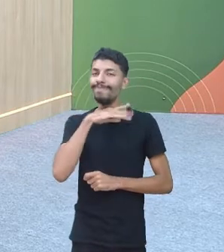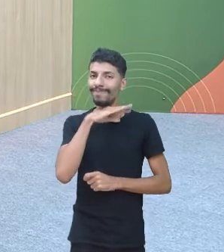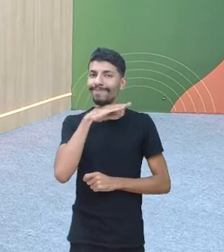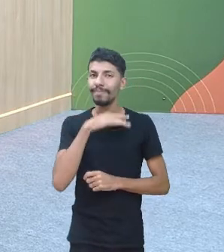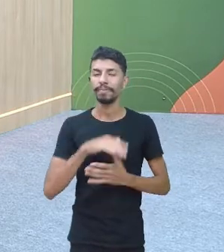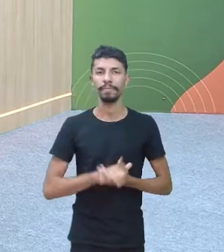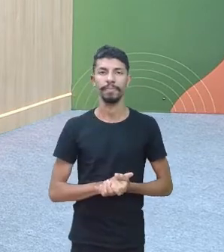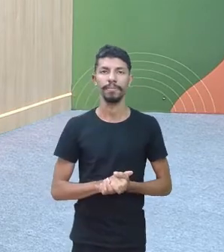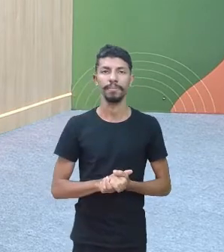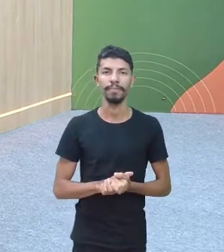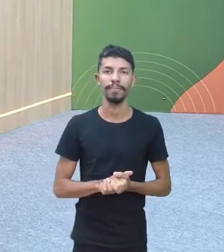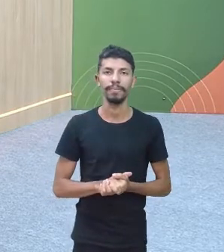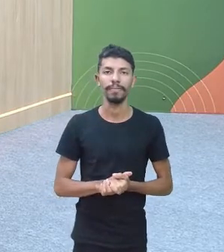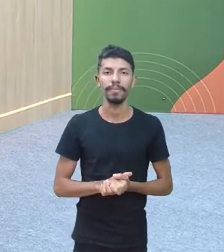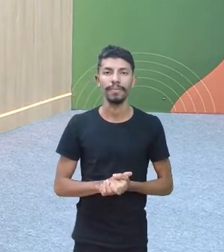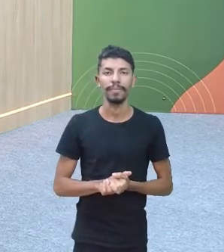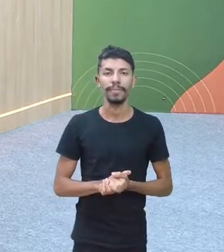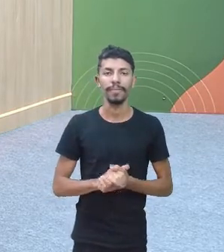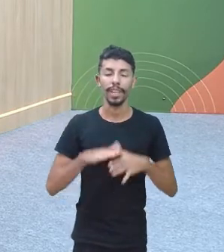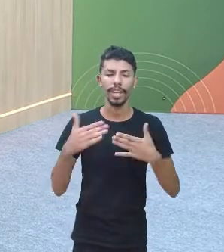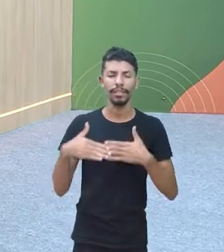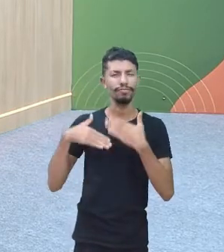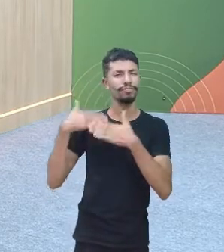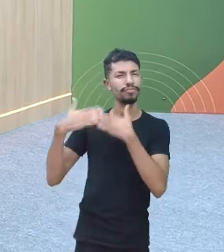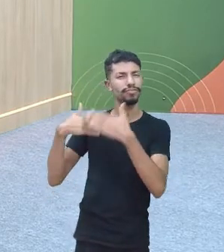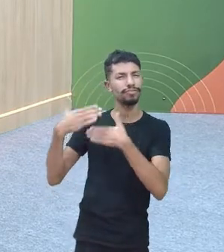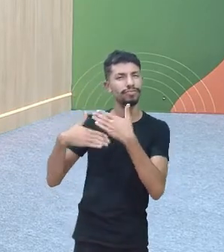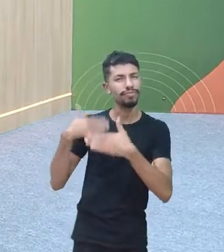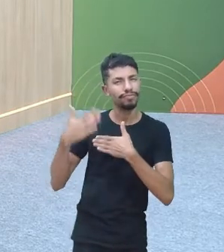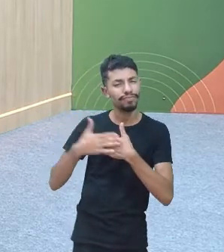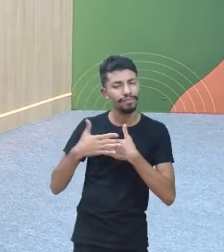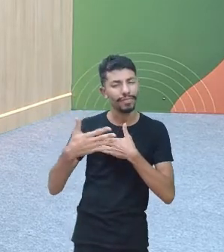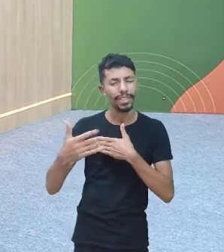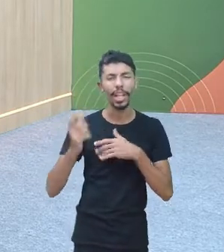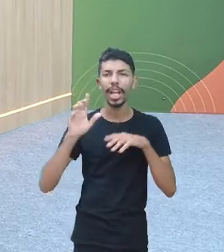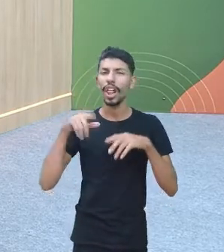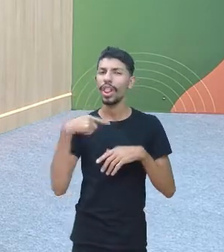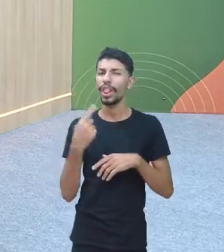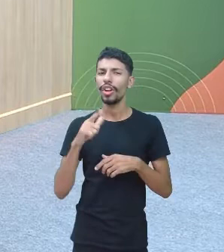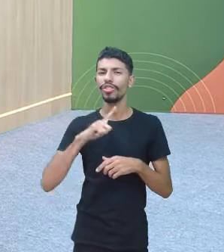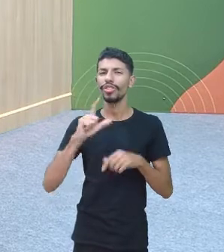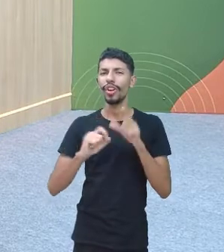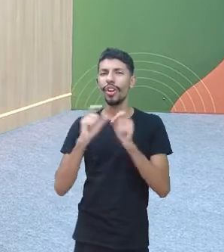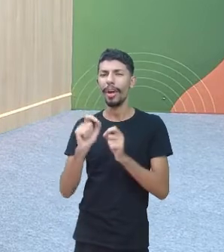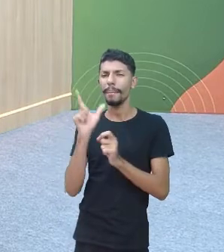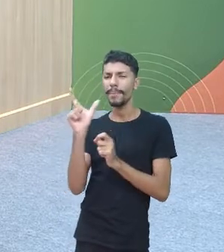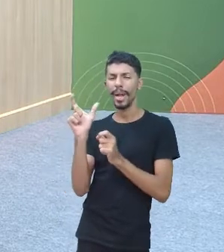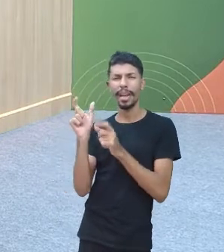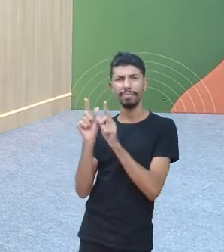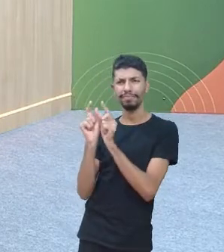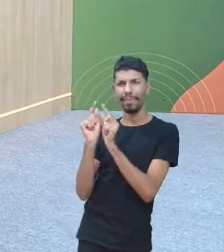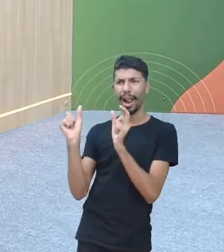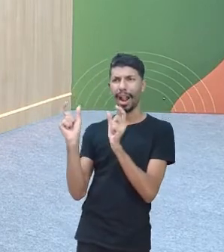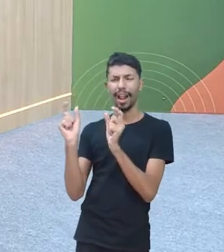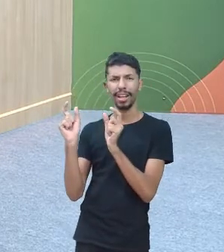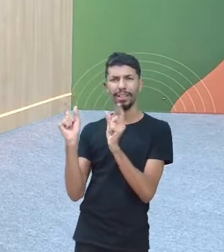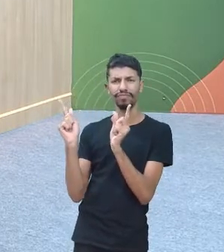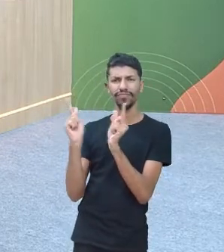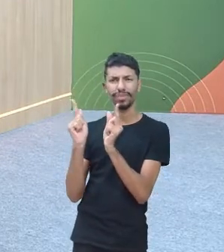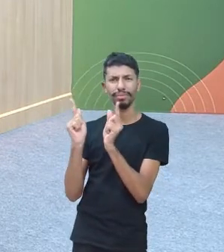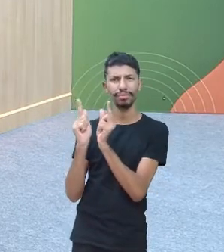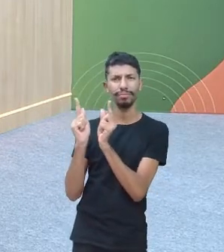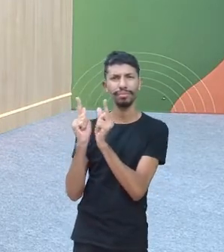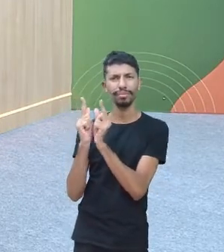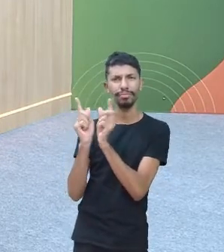beleza? E aí, com o passar do tempo, essa mania que a gente tem de pegar uma palavra grande, começar a quebrar, e ficou de